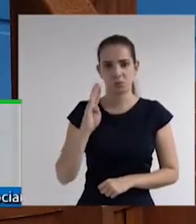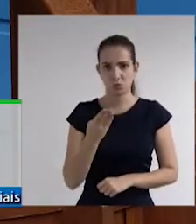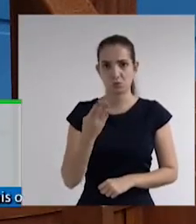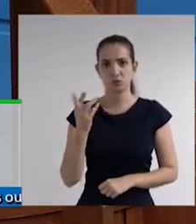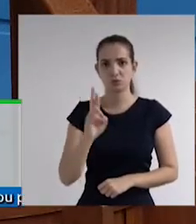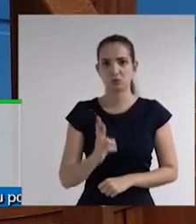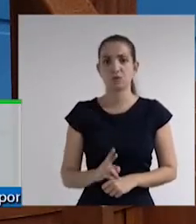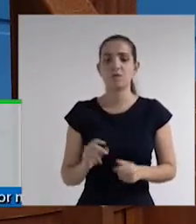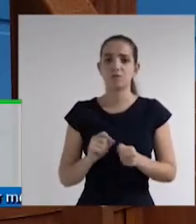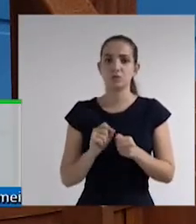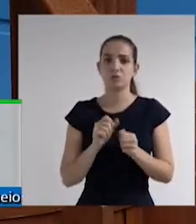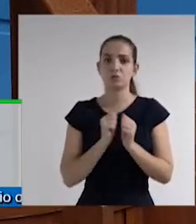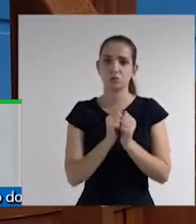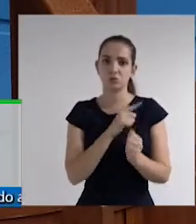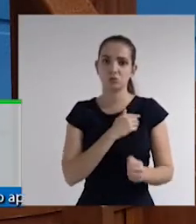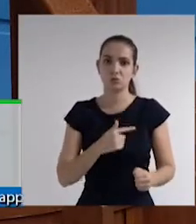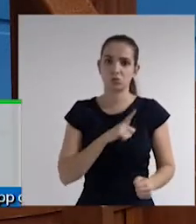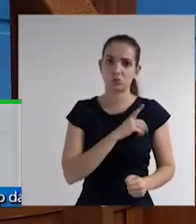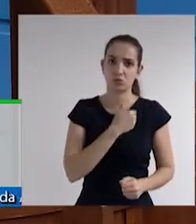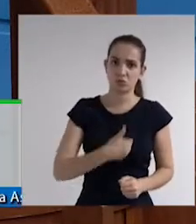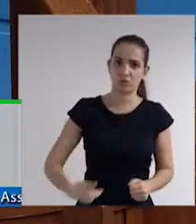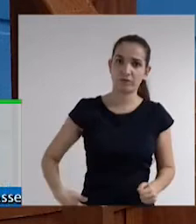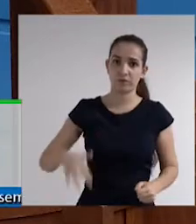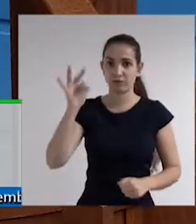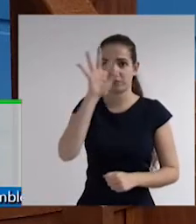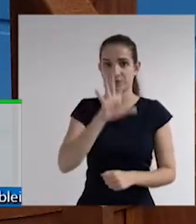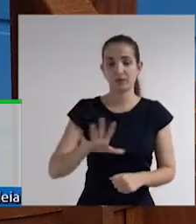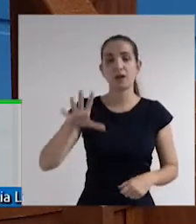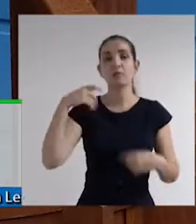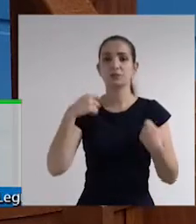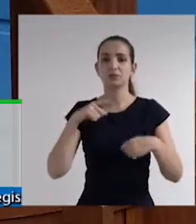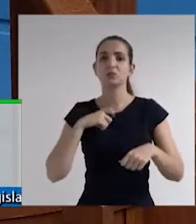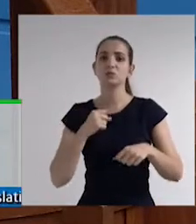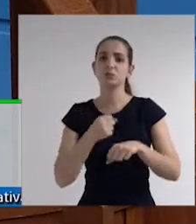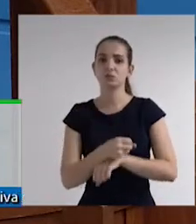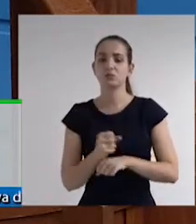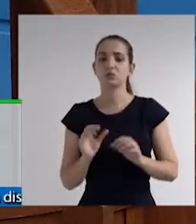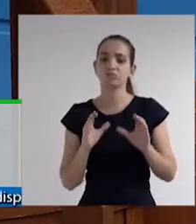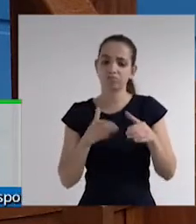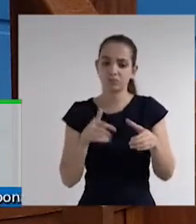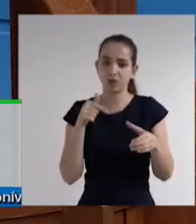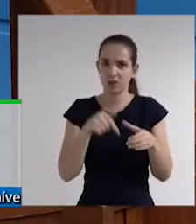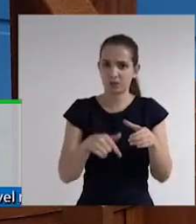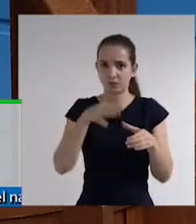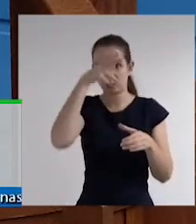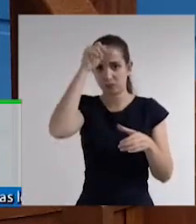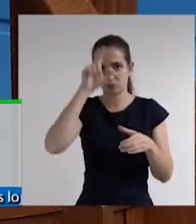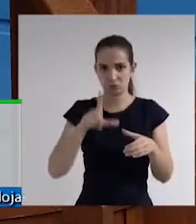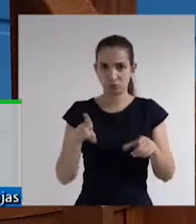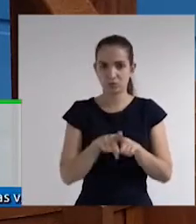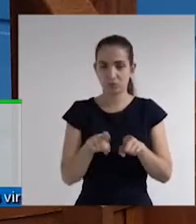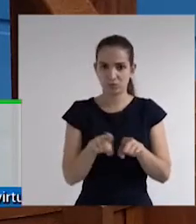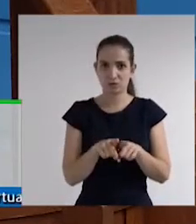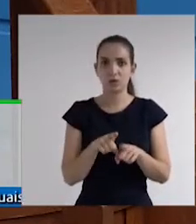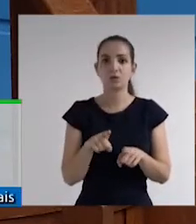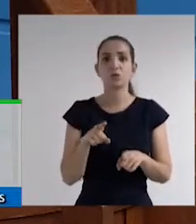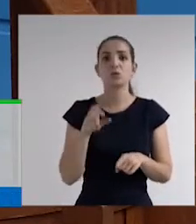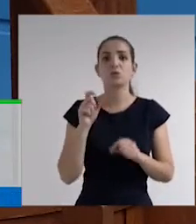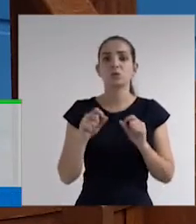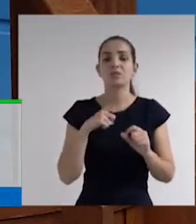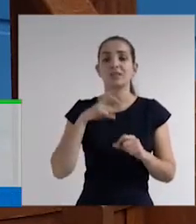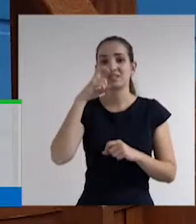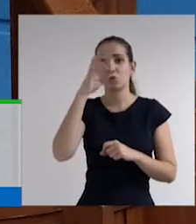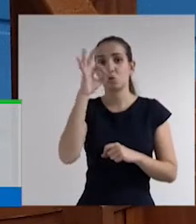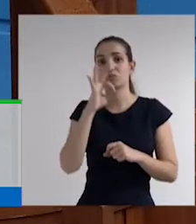pelo governo federal e que pode ser feito um esforço concentrado aqui no nosso estado, mais ainda dos 5%, que